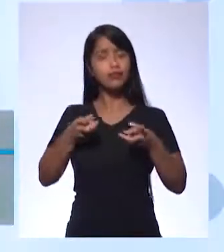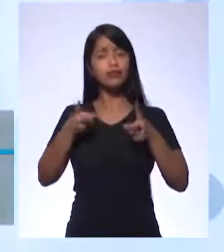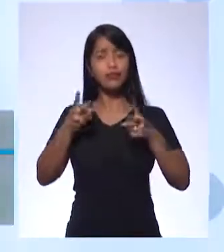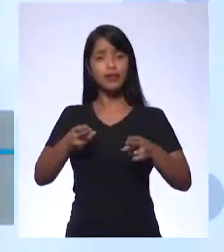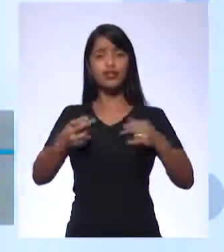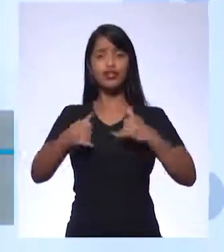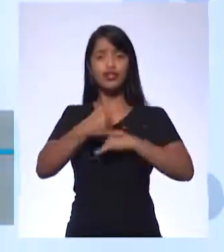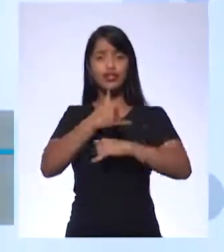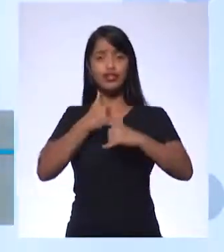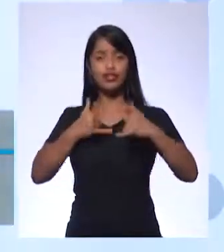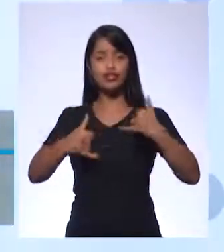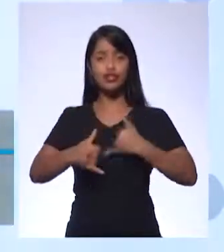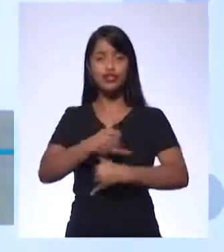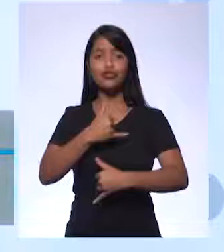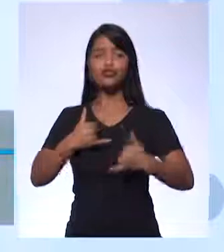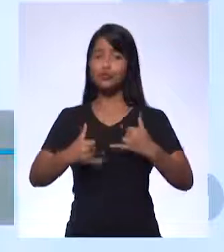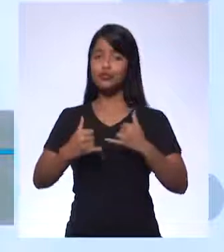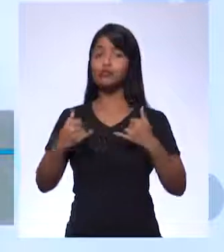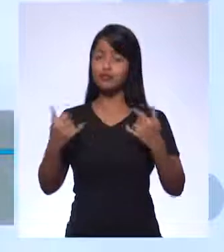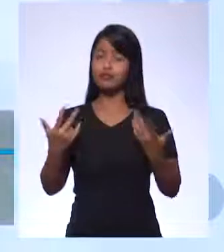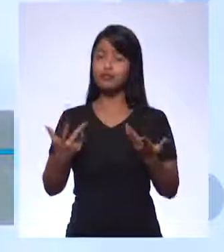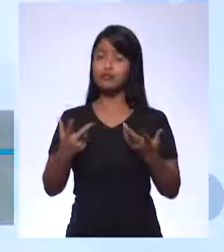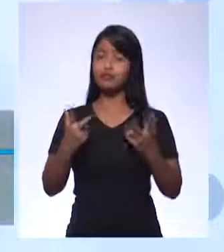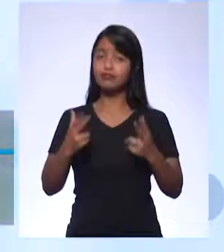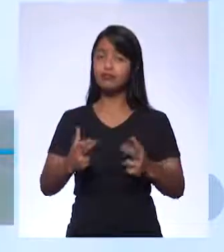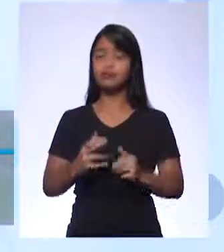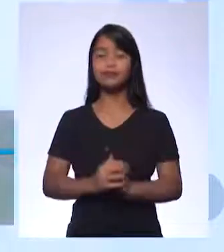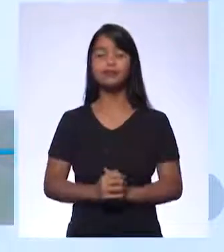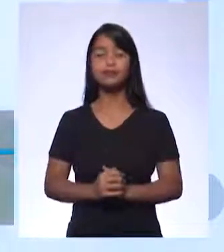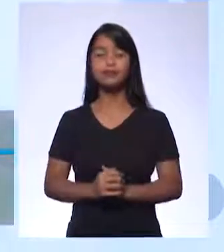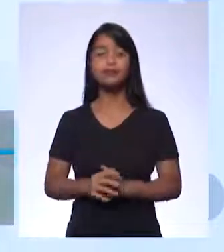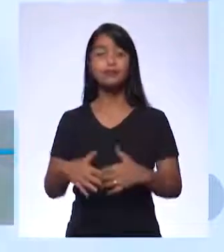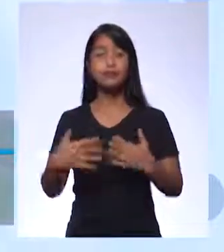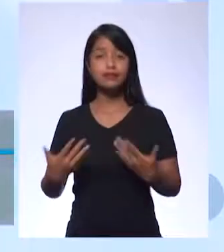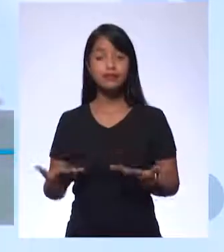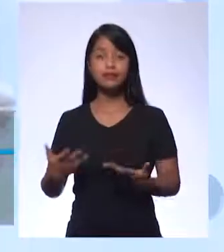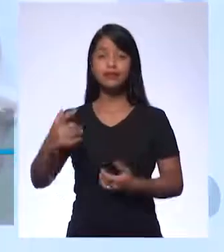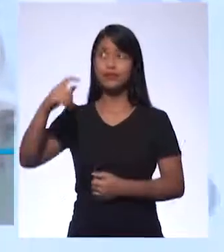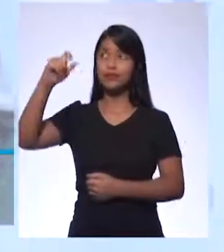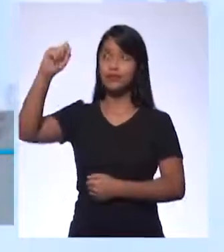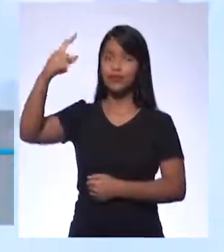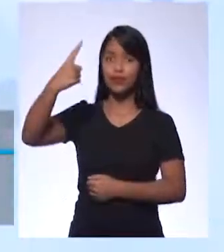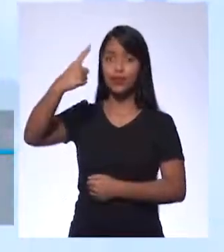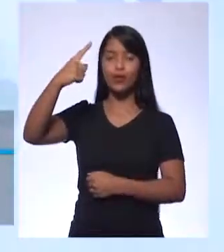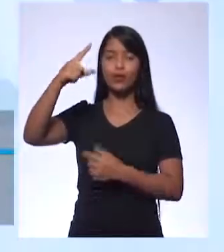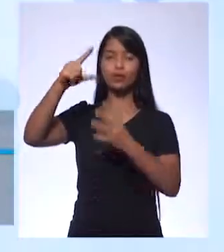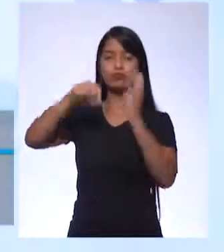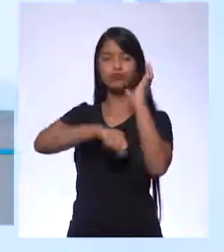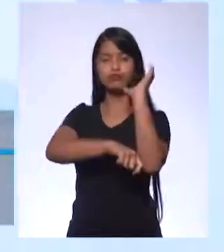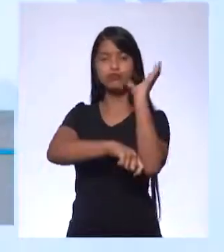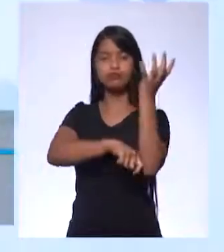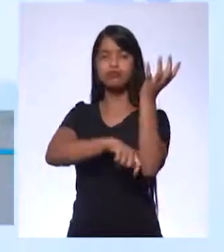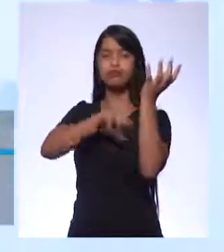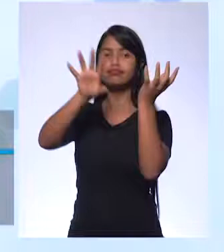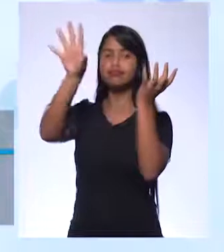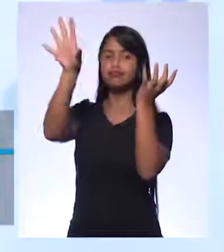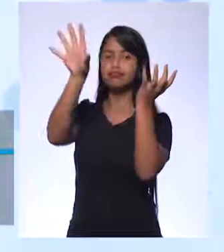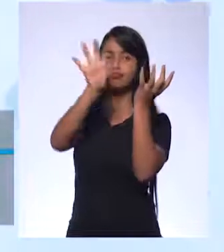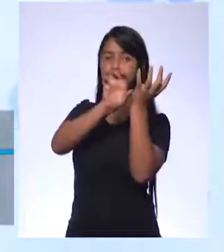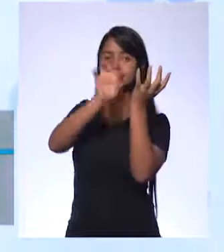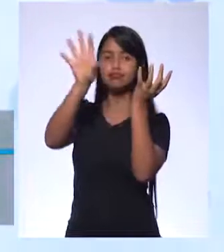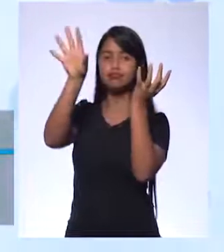Uma energia se transformando em outra? Então lá, a partir das radiações do sol, né, a planta consegue